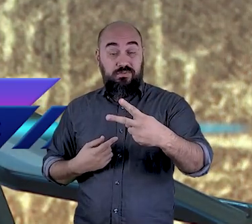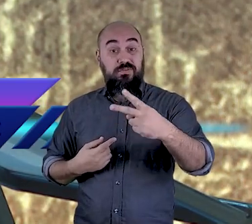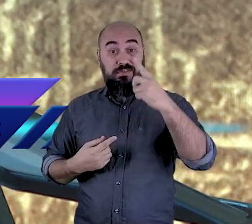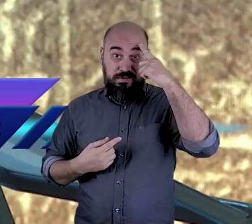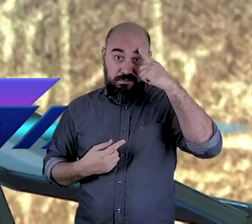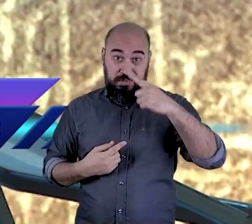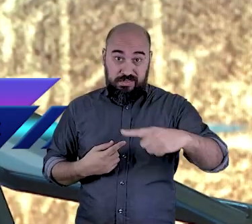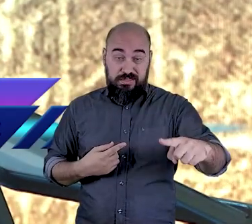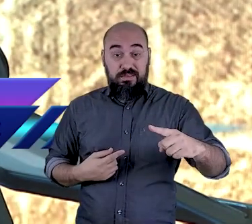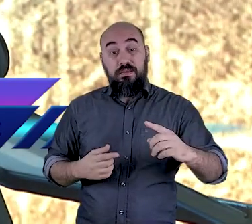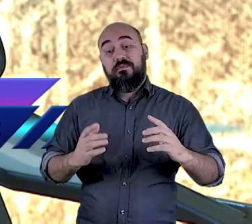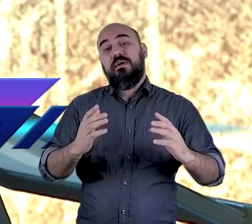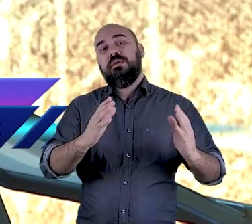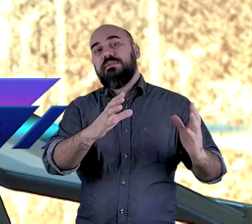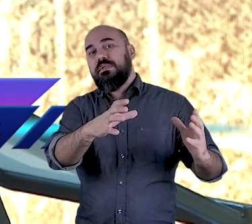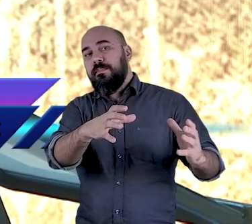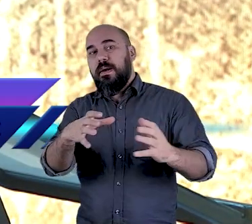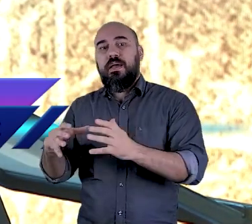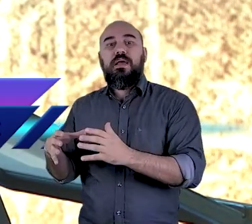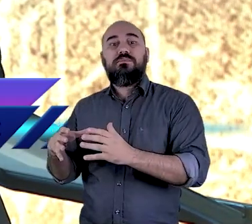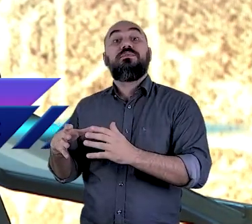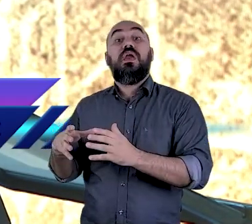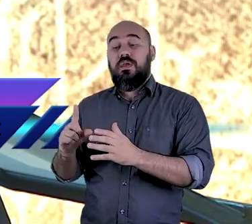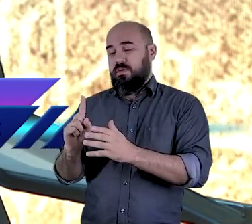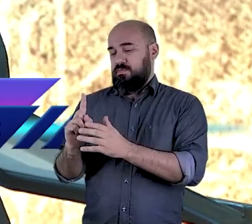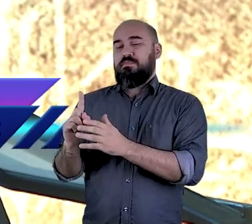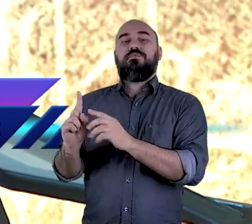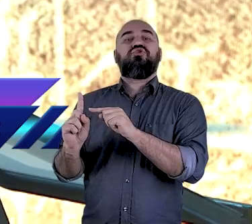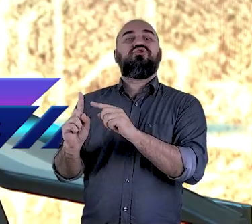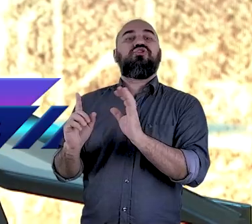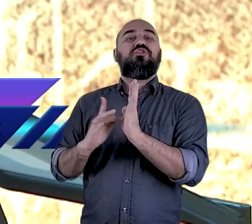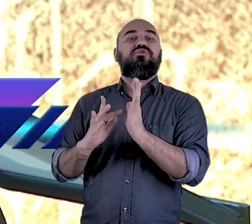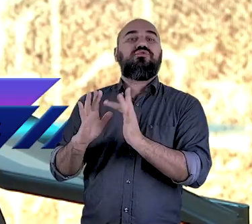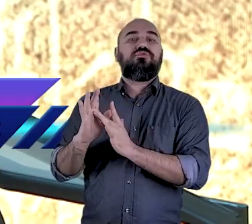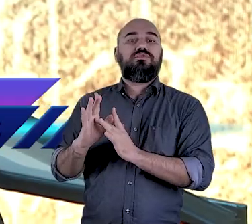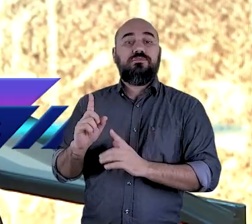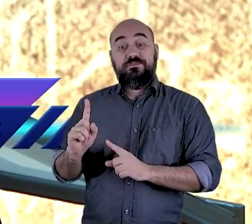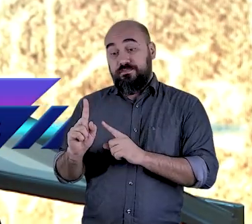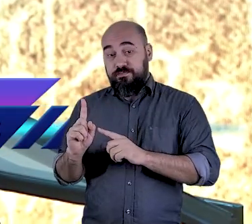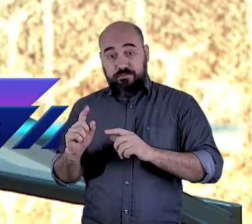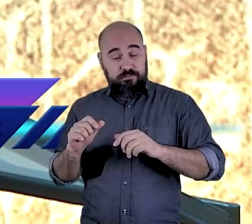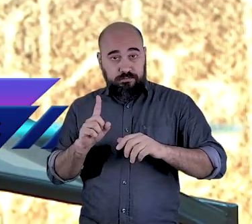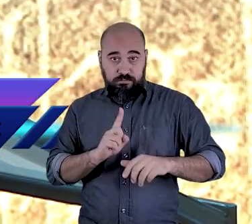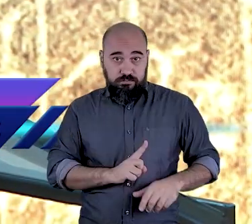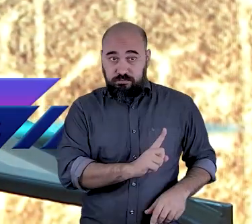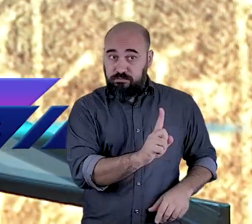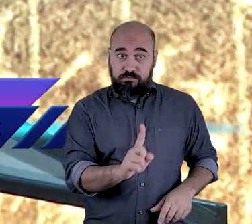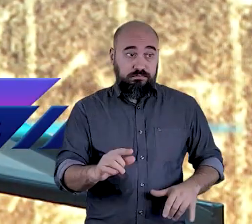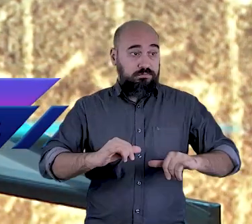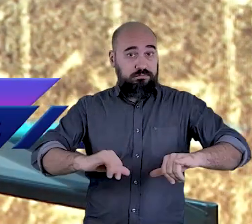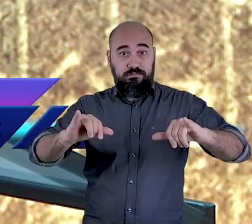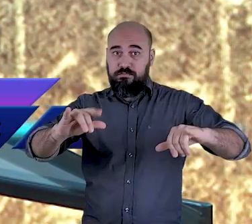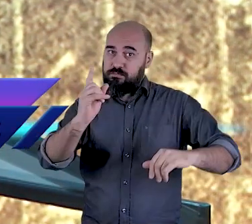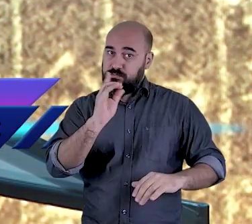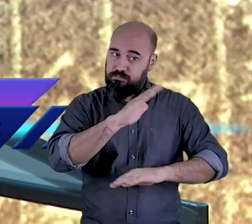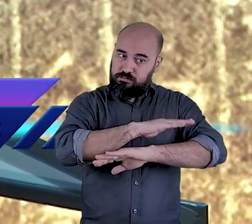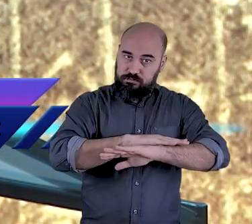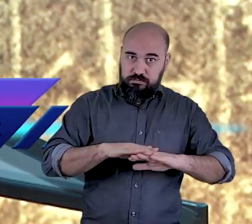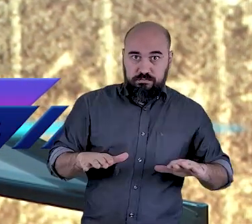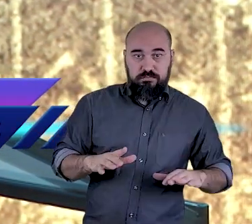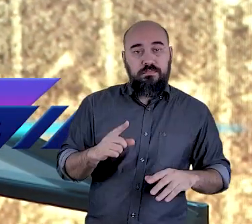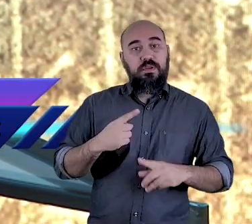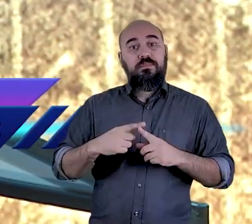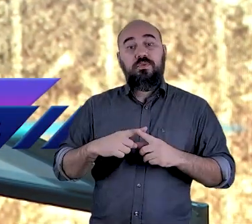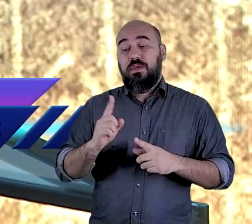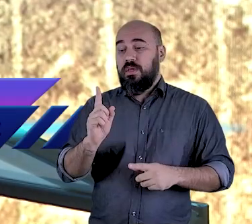semanas seria separado o Messias e ele não seria mais porque o povo do príncipe que